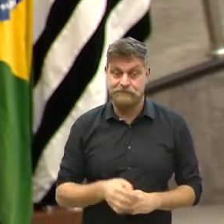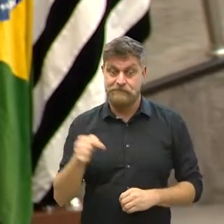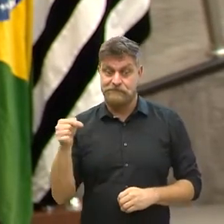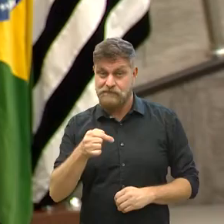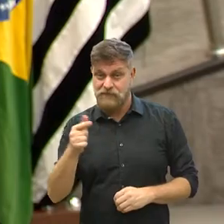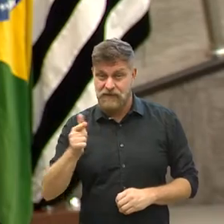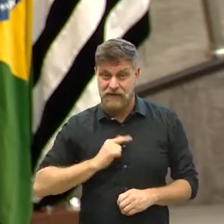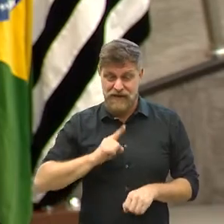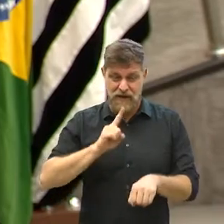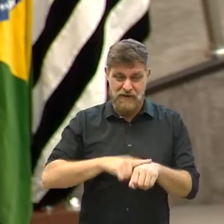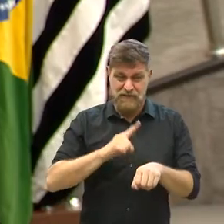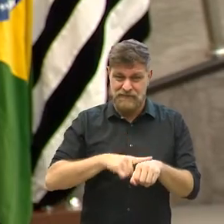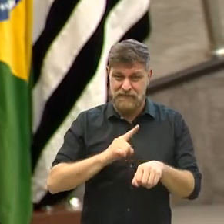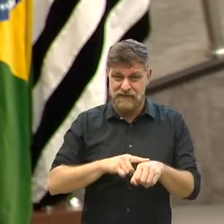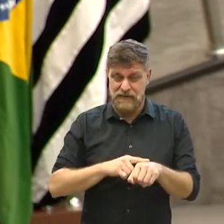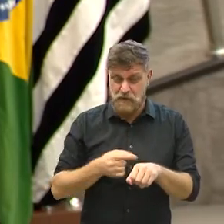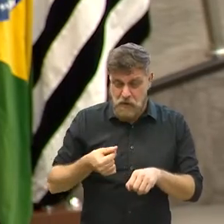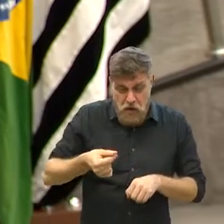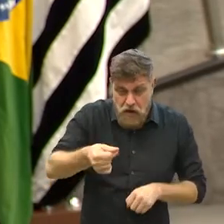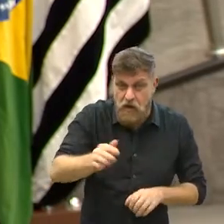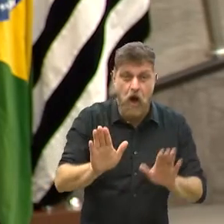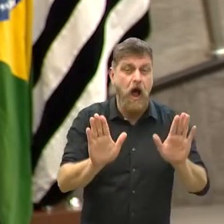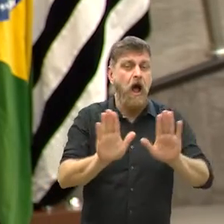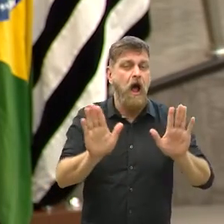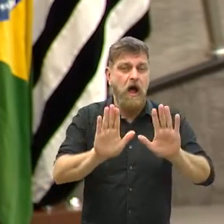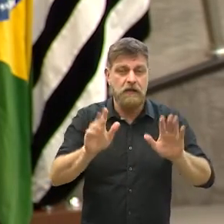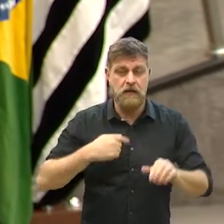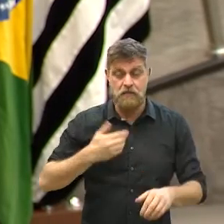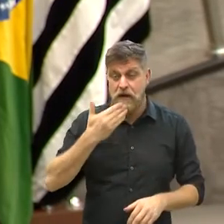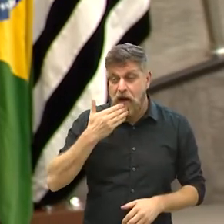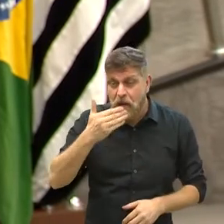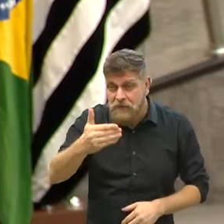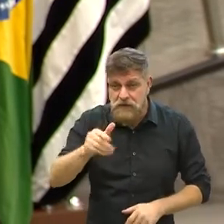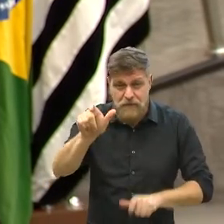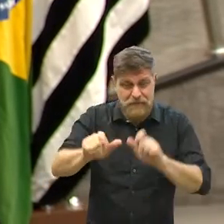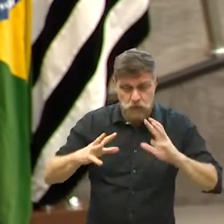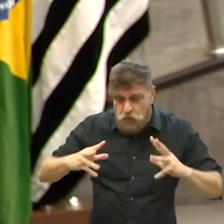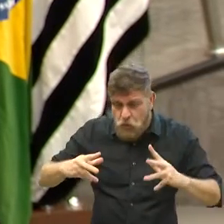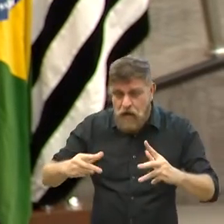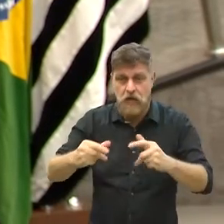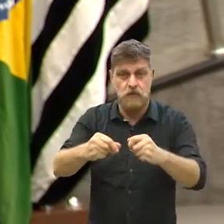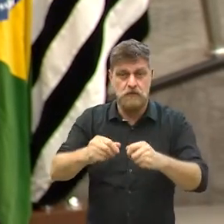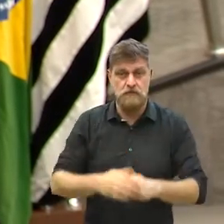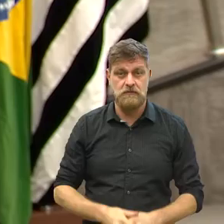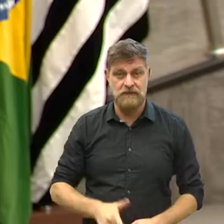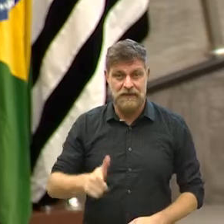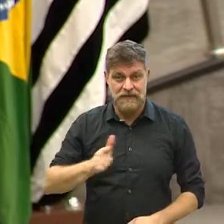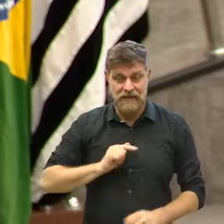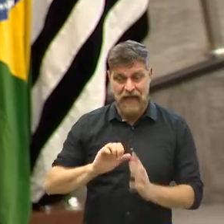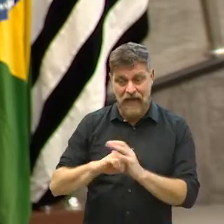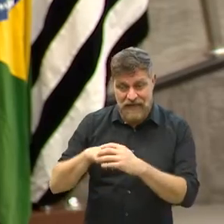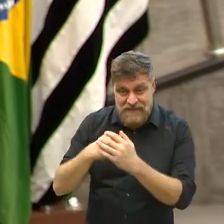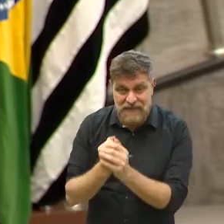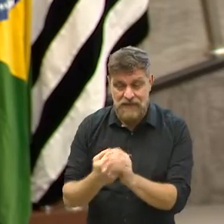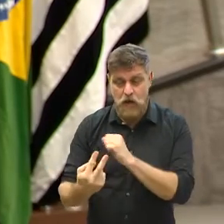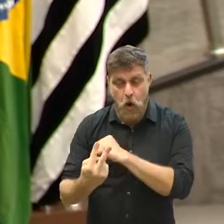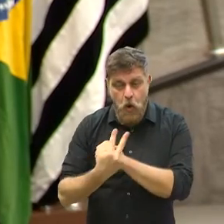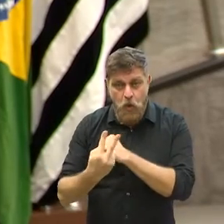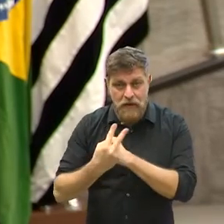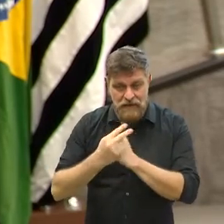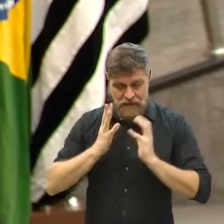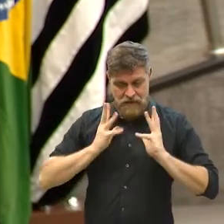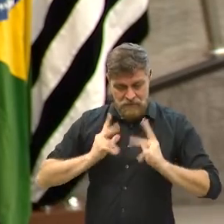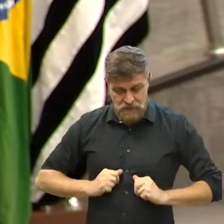Covid-19. Será um período não muito longo. Venho pedir para todos vocês que mantenham toda a higiene